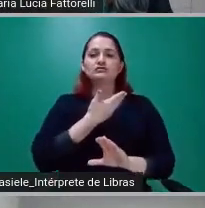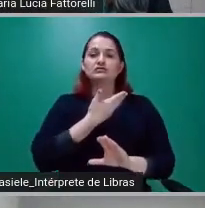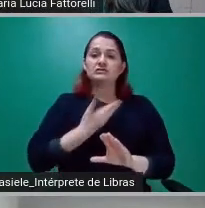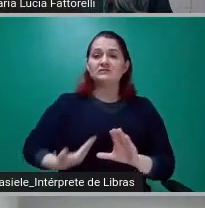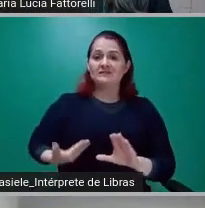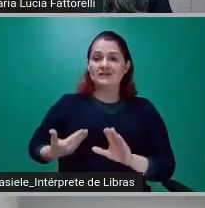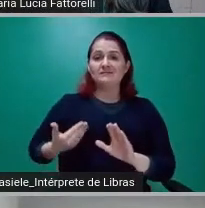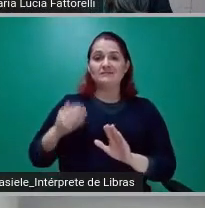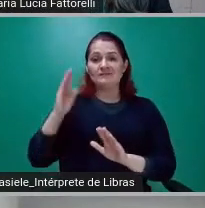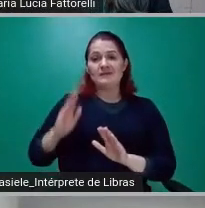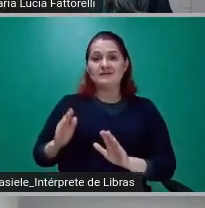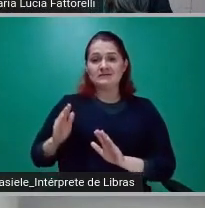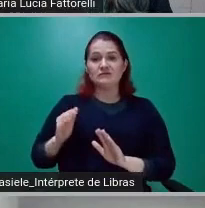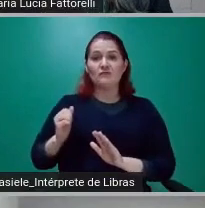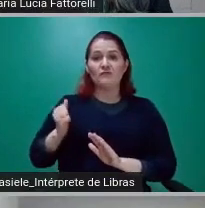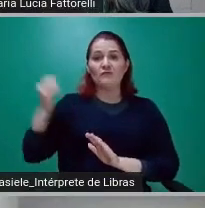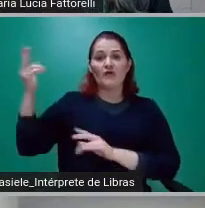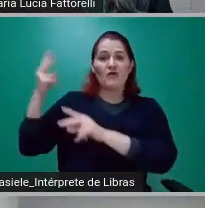brasileiro.